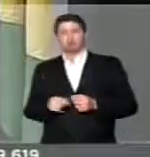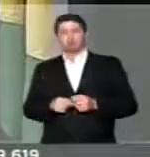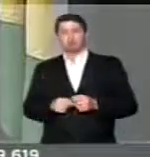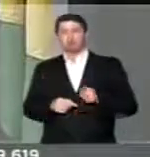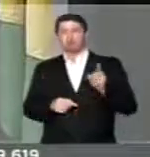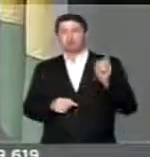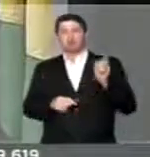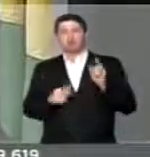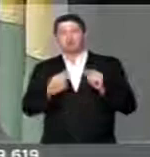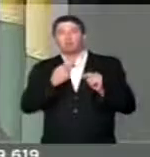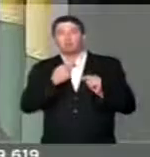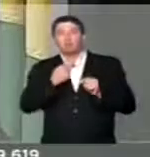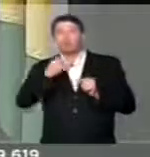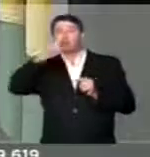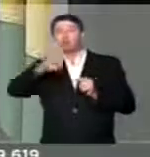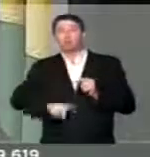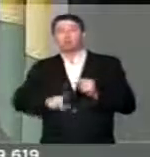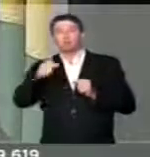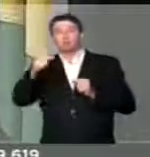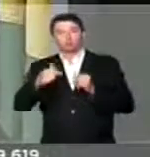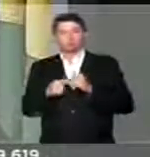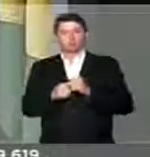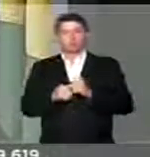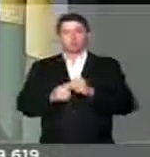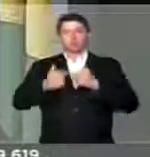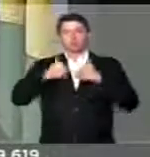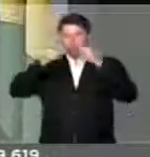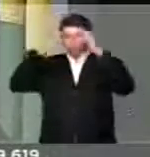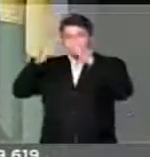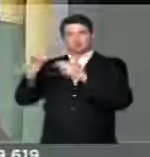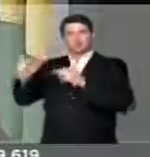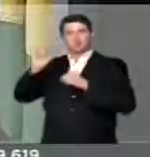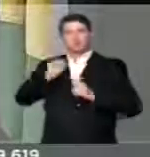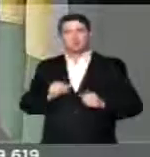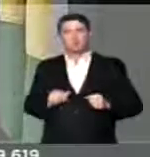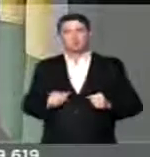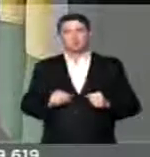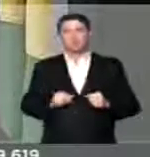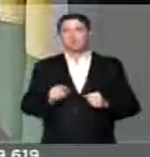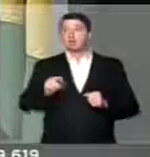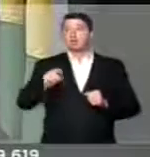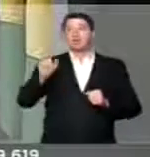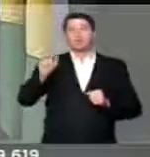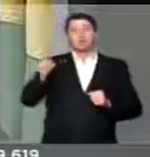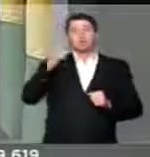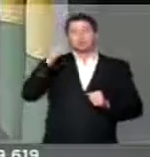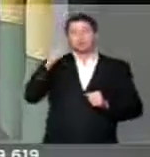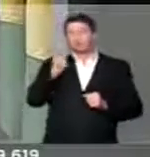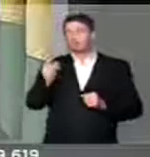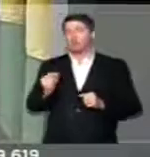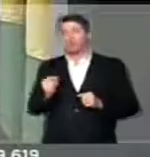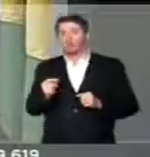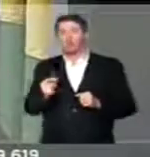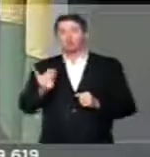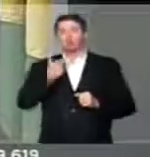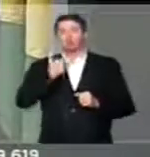não pode, não tem o direito, e eu não o respeito por isso. Ele não pode dizer